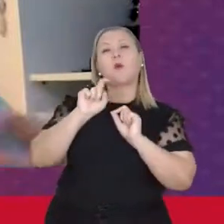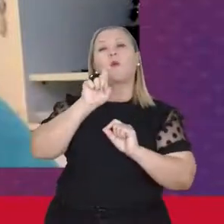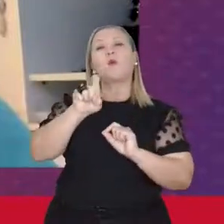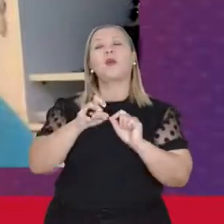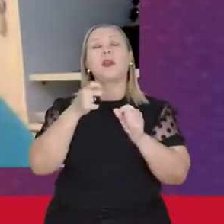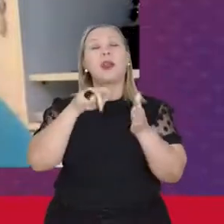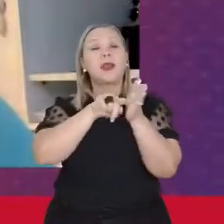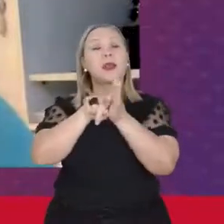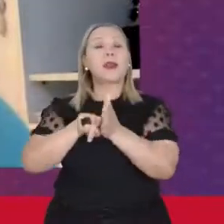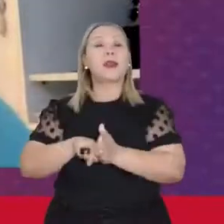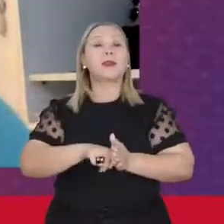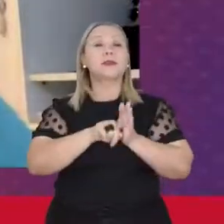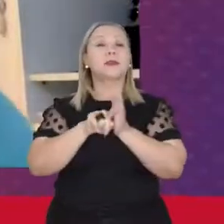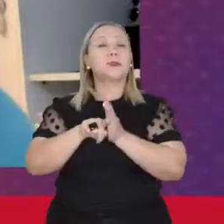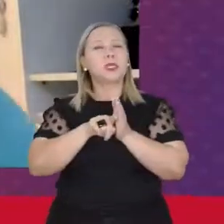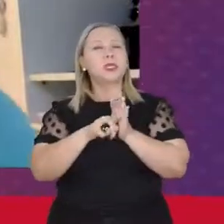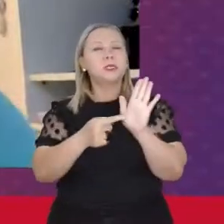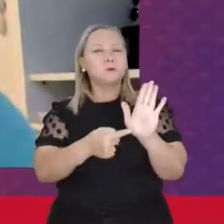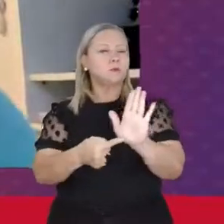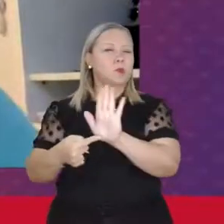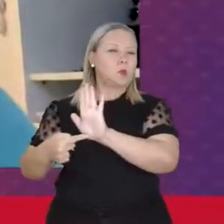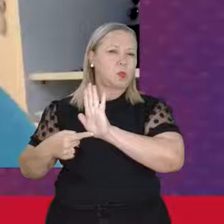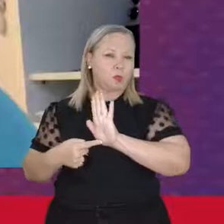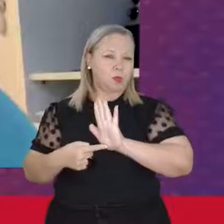essa pesquisa trouxe, tá?